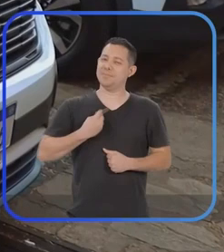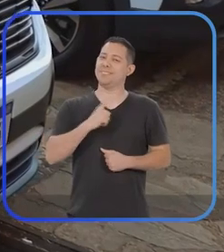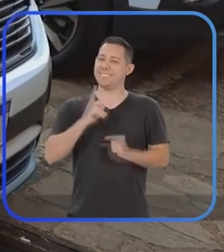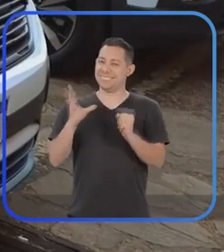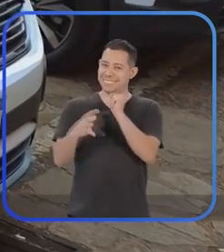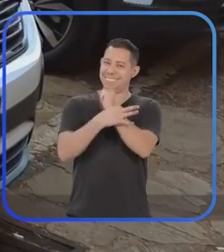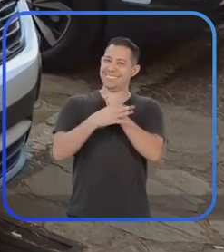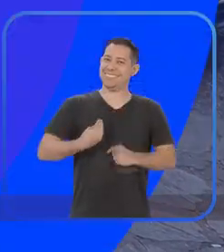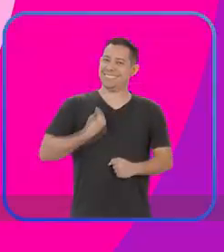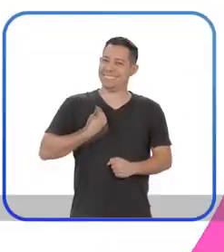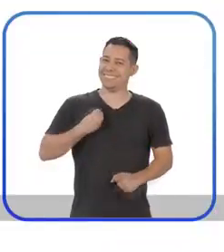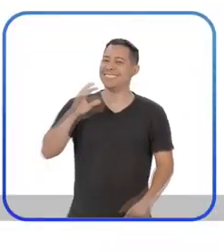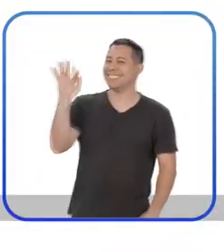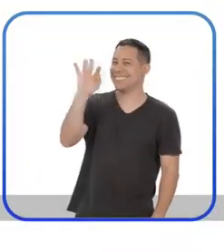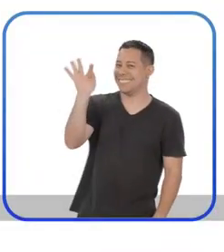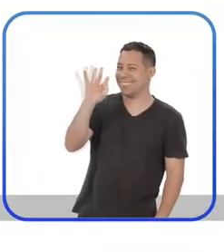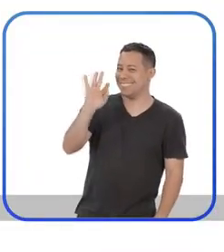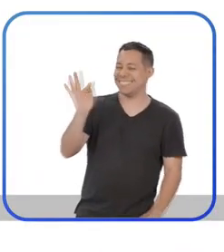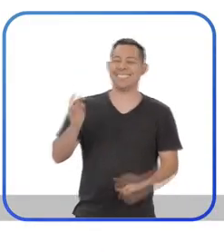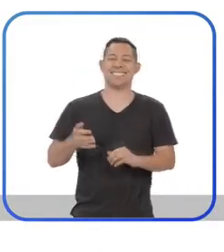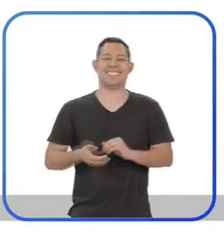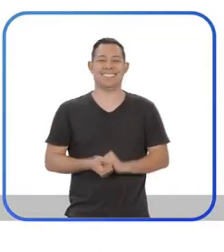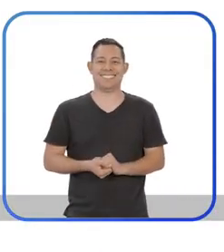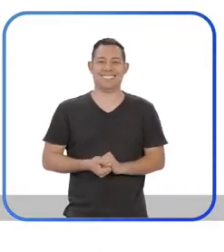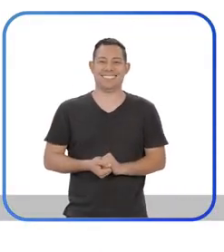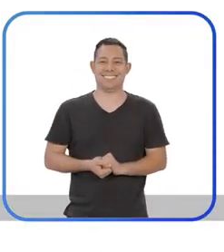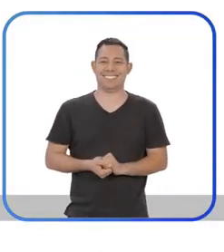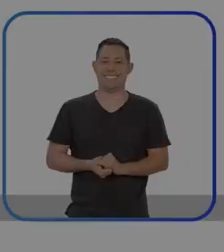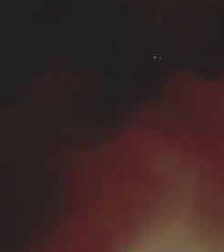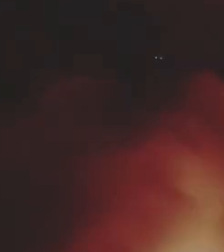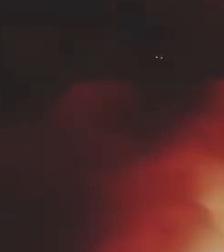mais segura para se viver. Essa é a nossa Franca.